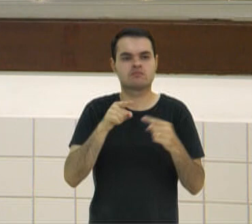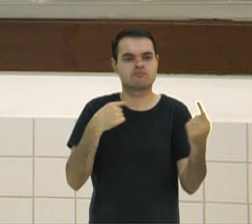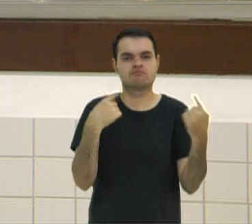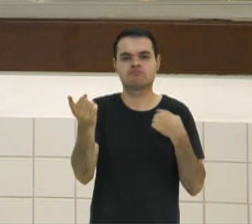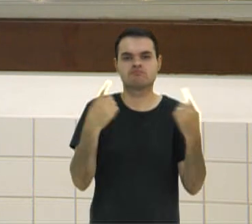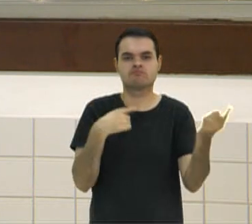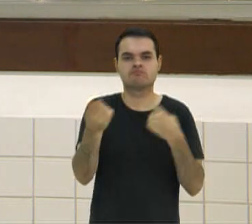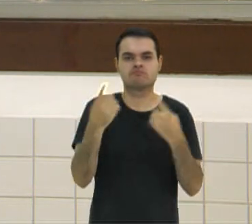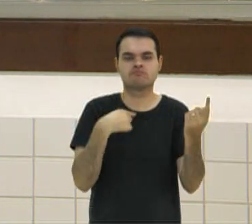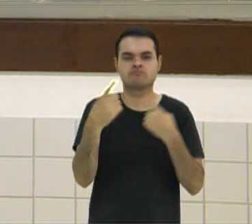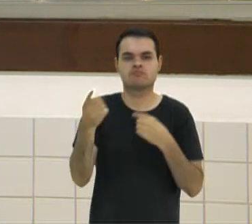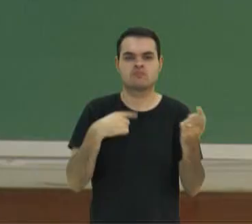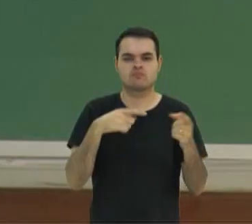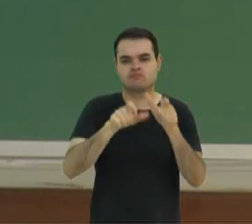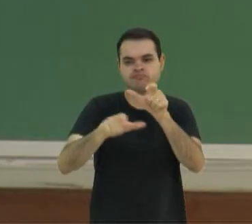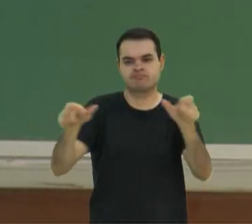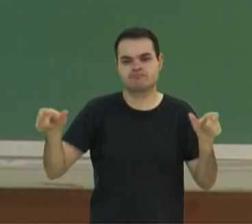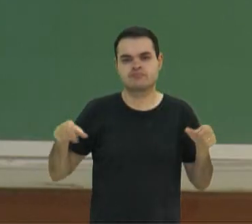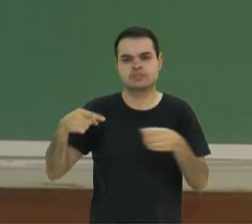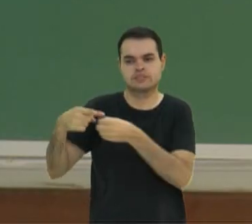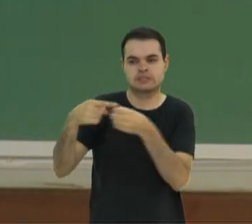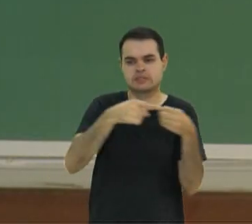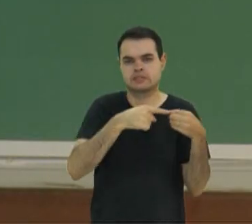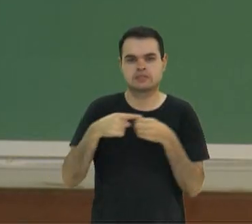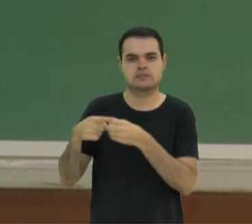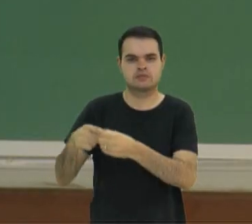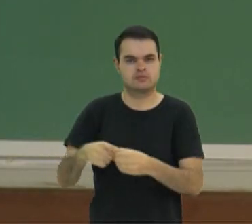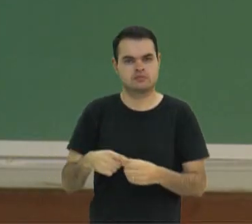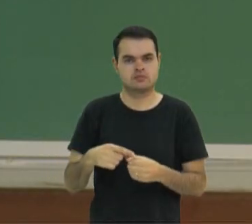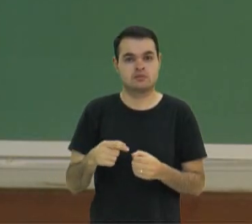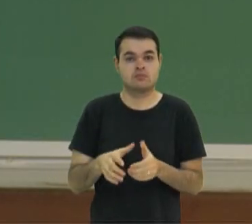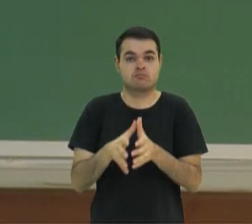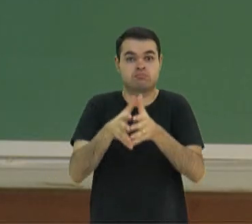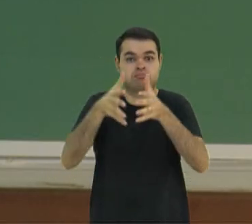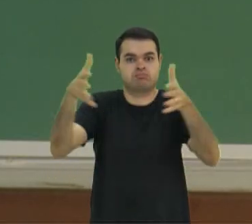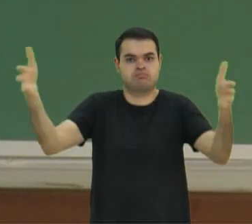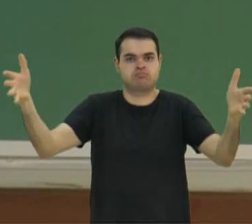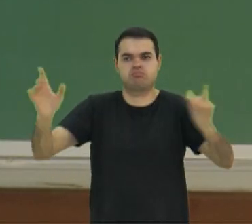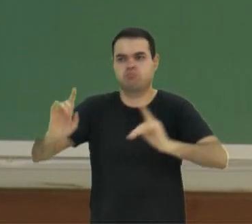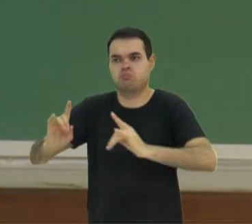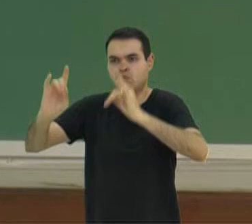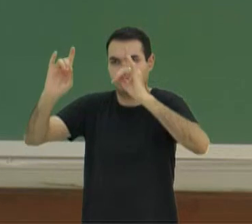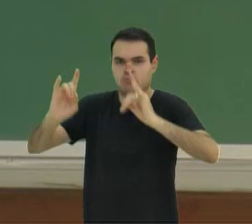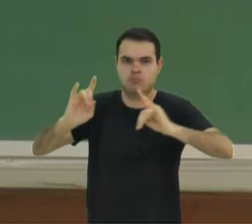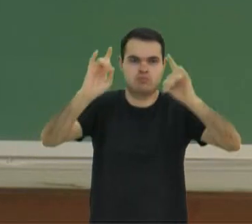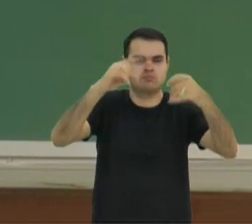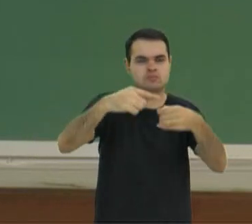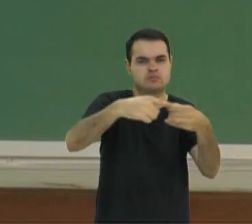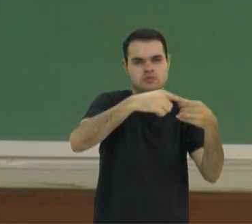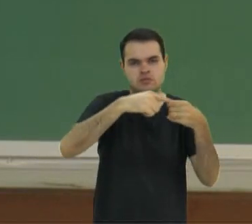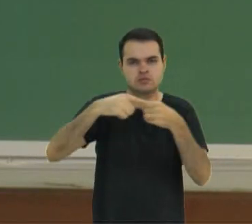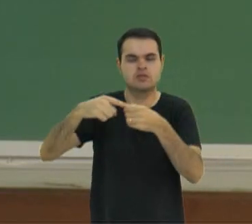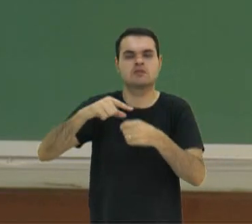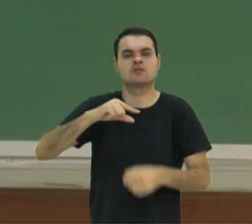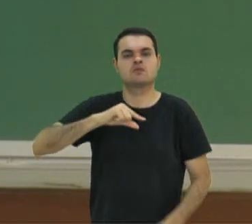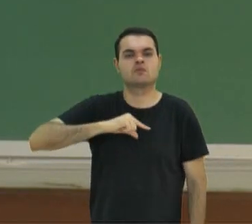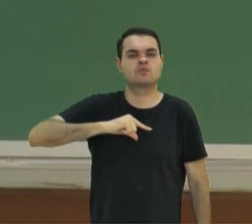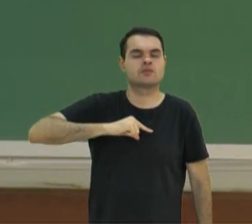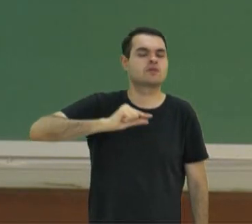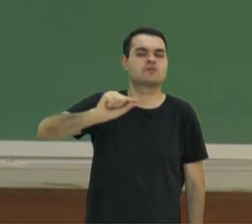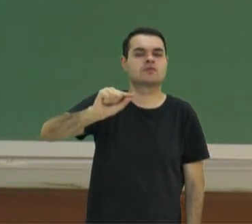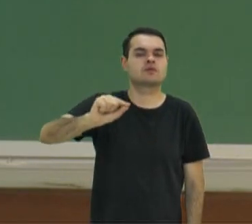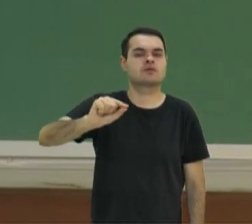urbana. Então a gente percebe que nas grandes cidades, né, nós temos aí o uso,